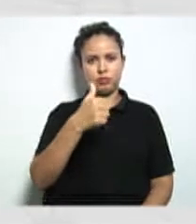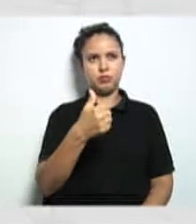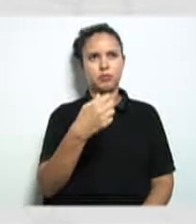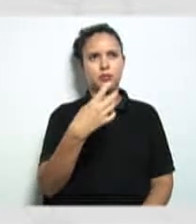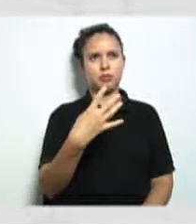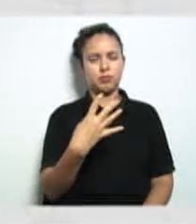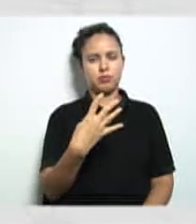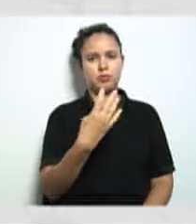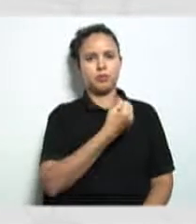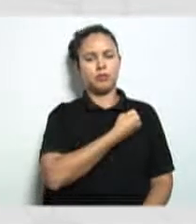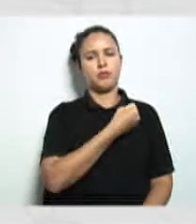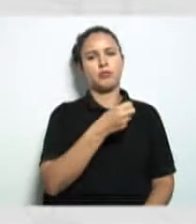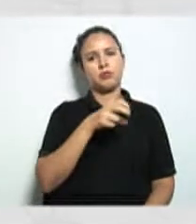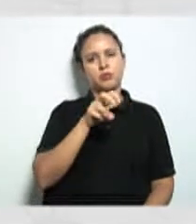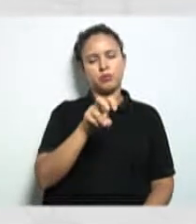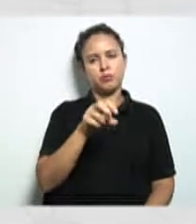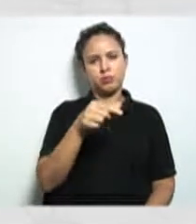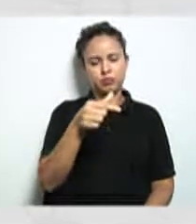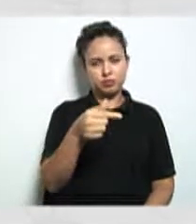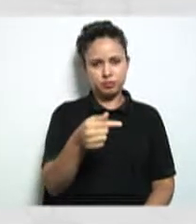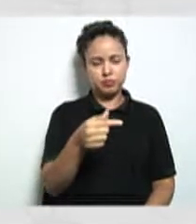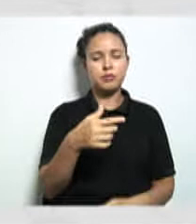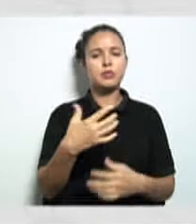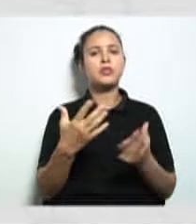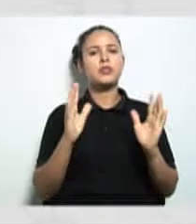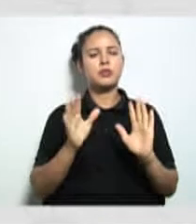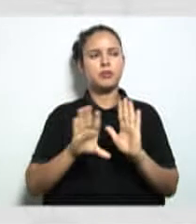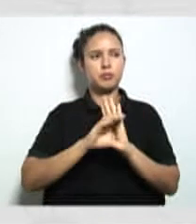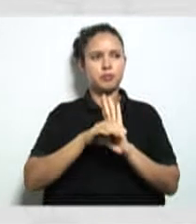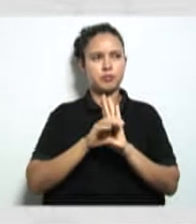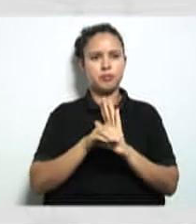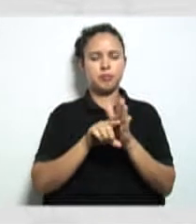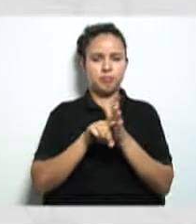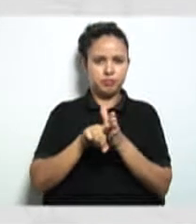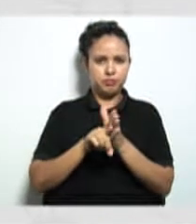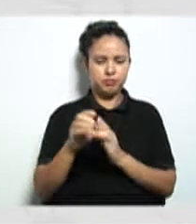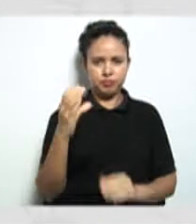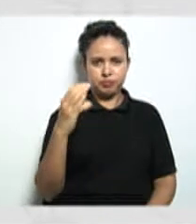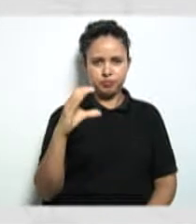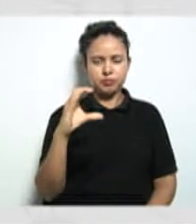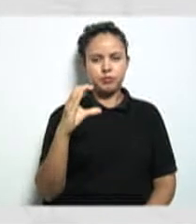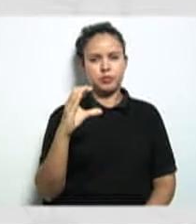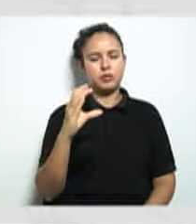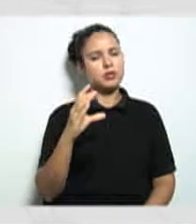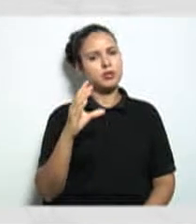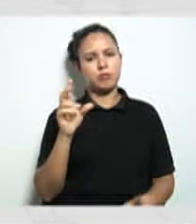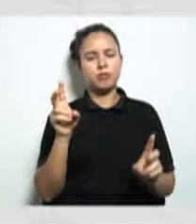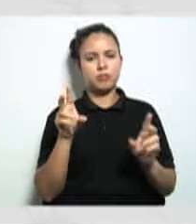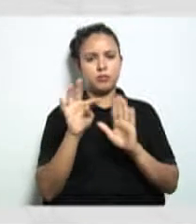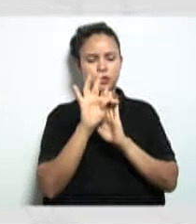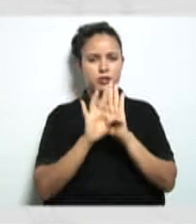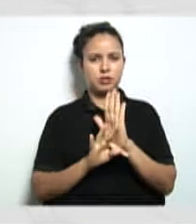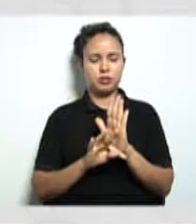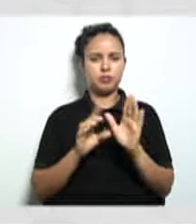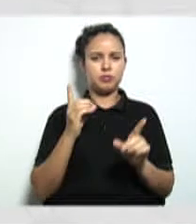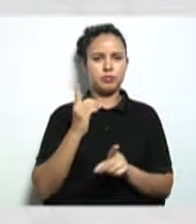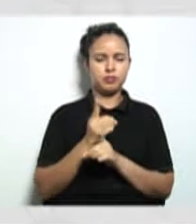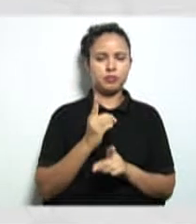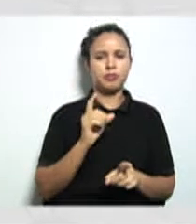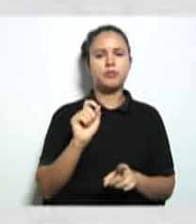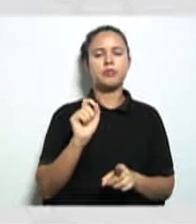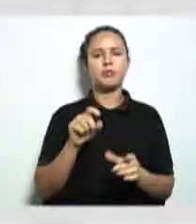uma definição do que vem a ser a pesquisa científica e nós podemos identificar, então, nesse texto, que a